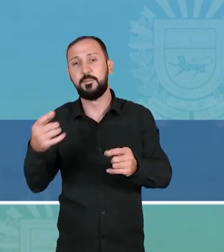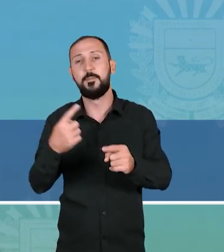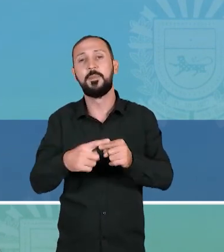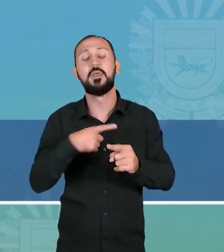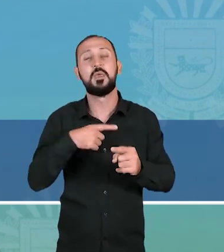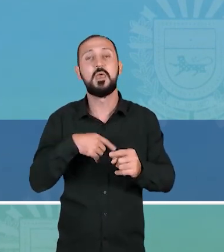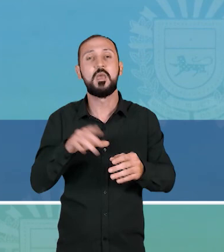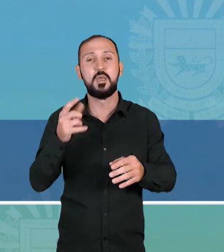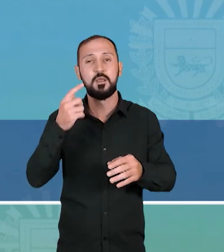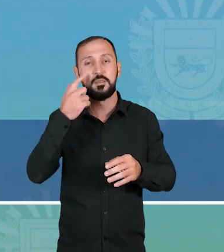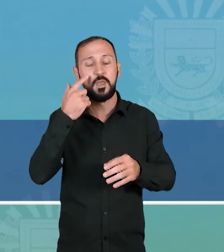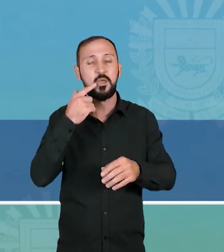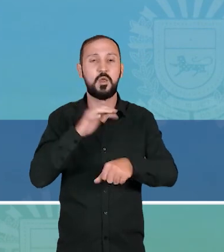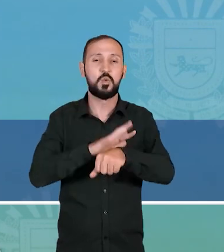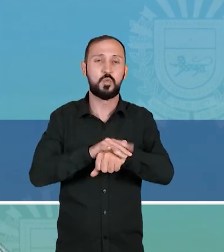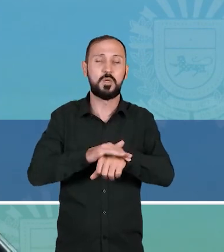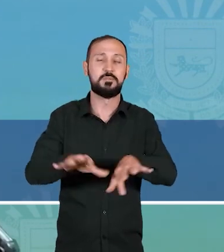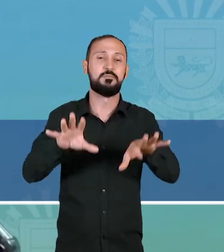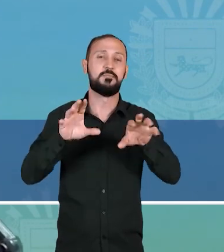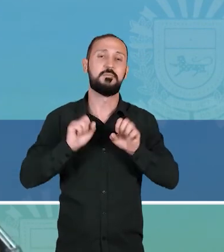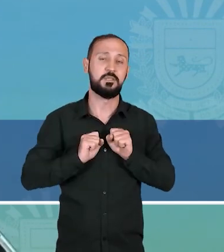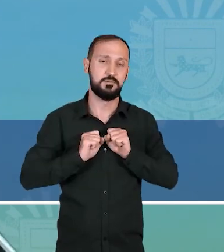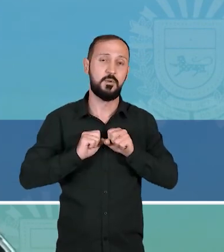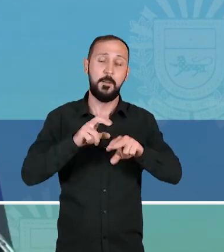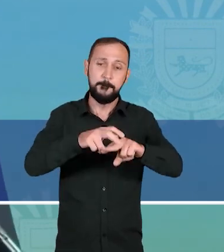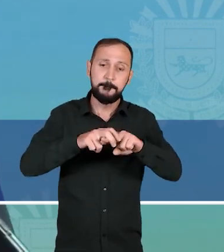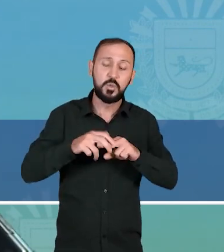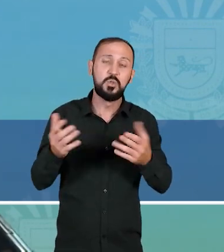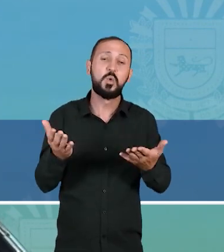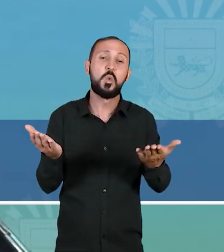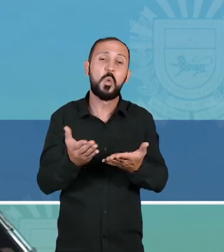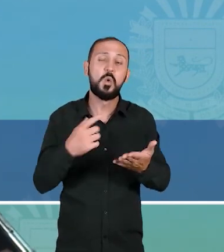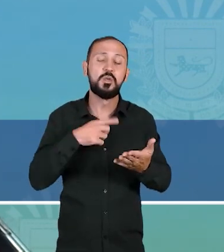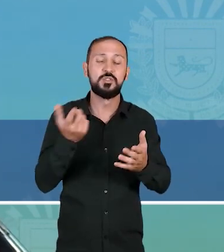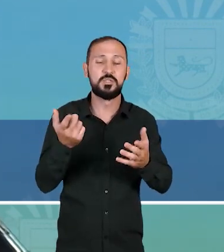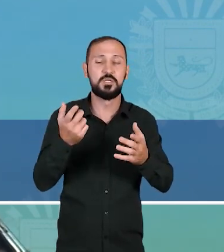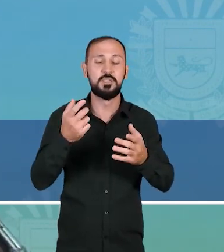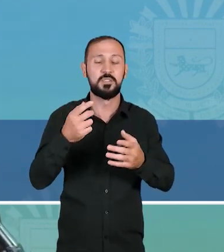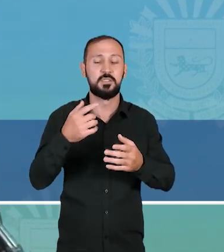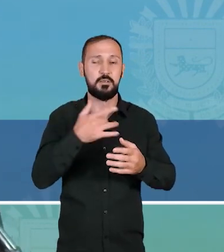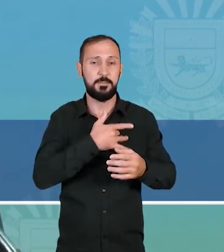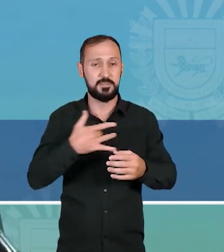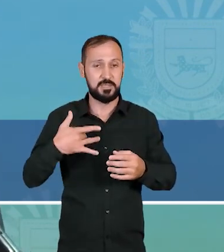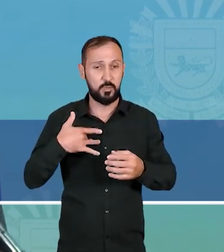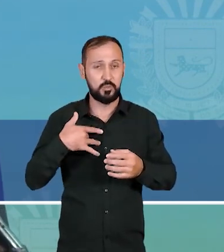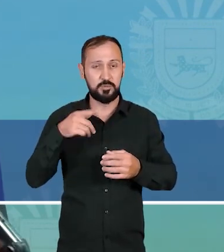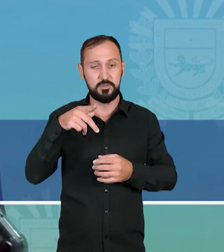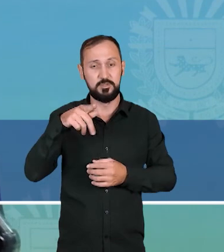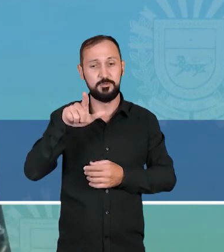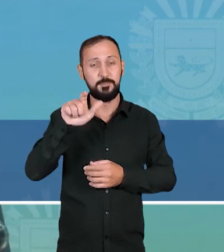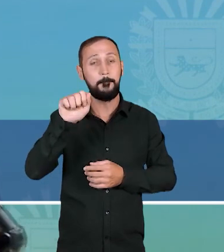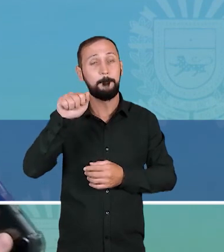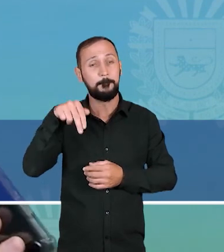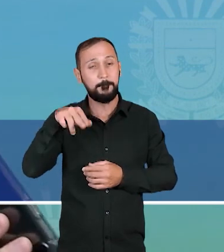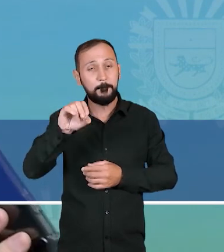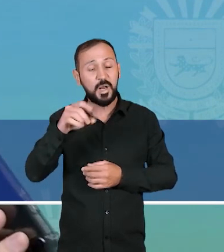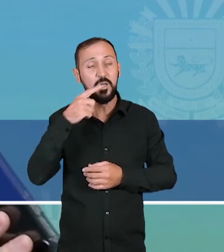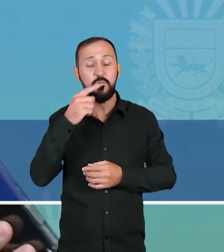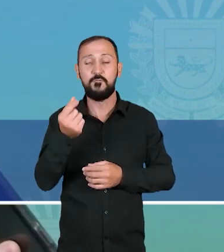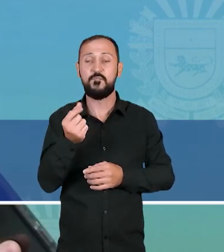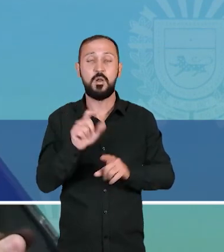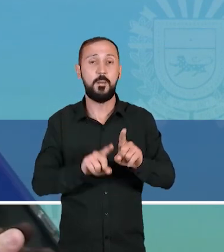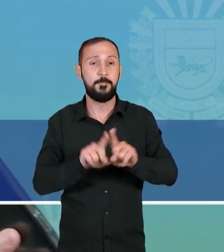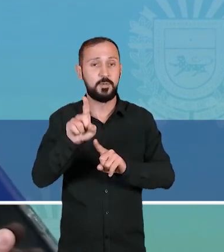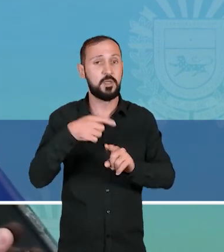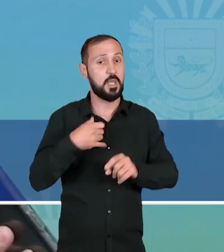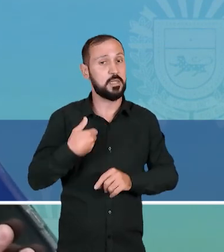idosos são os que mais contraem doenças. Tanto que os planos de saúde, eles aumentam